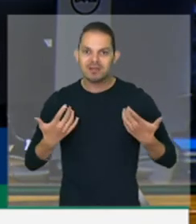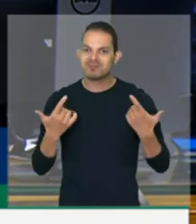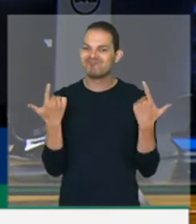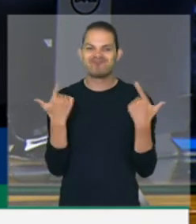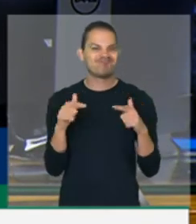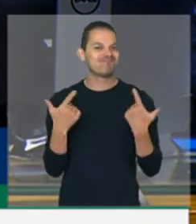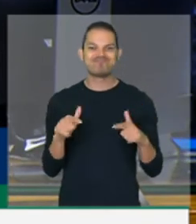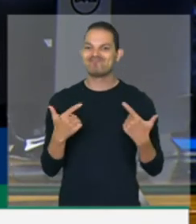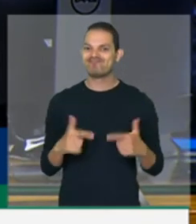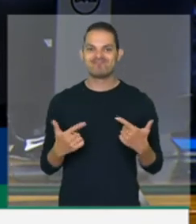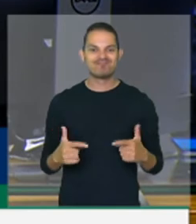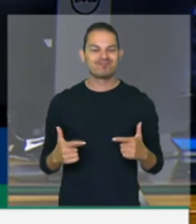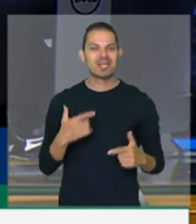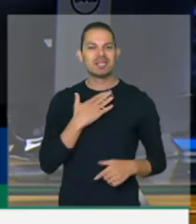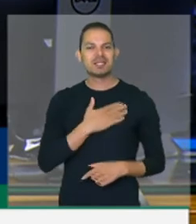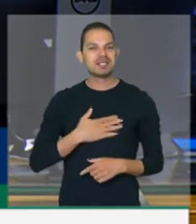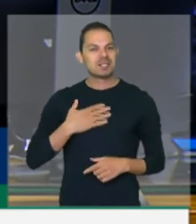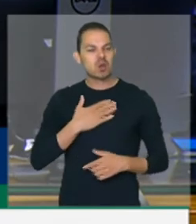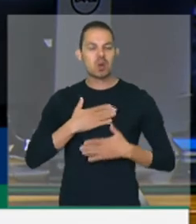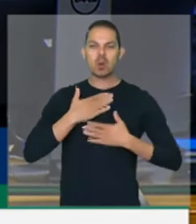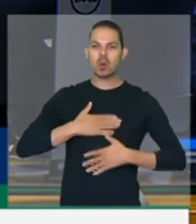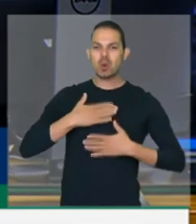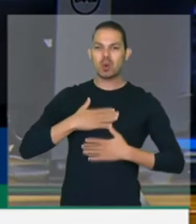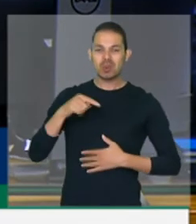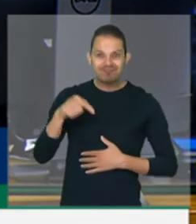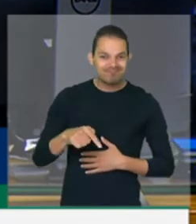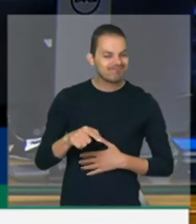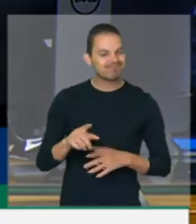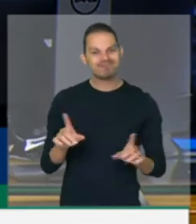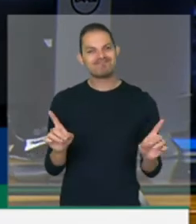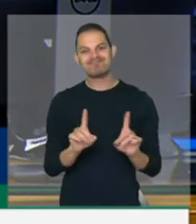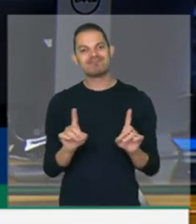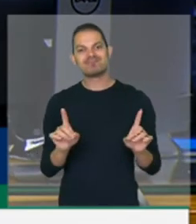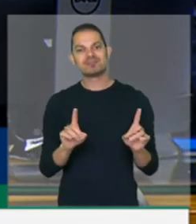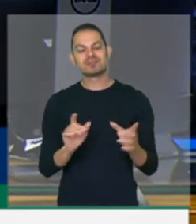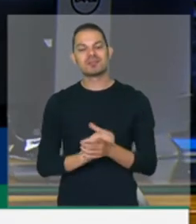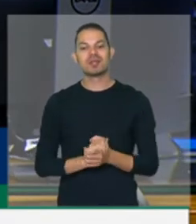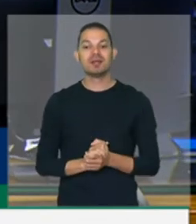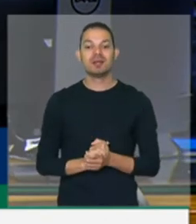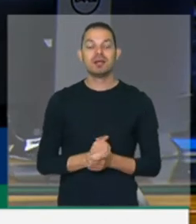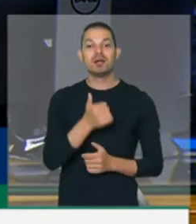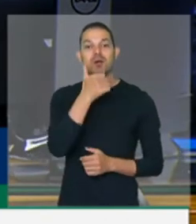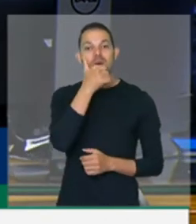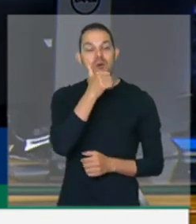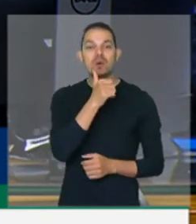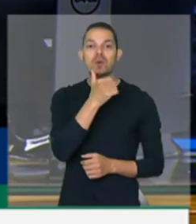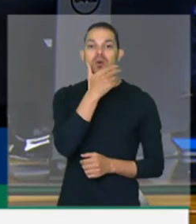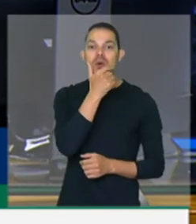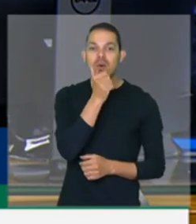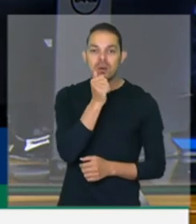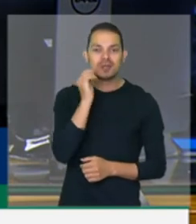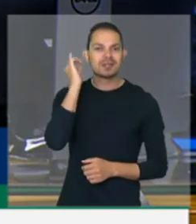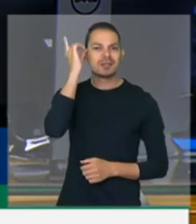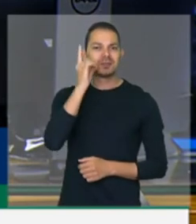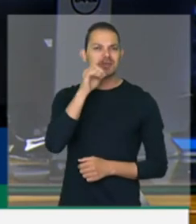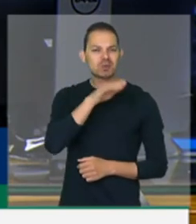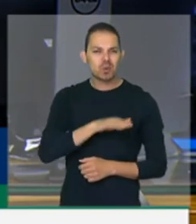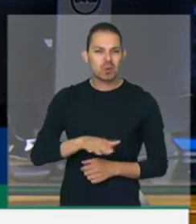nem de satisfação em realizá-la. Minhas senhoras e meus senhores deputadas e